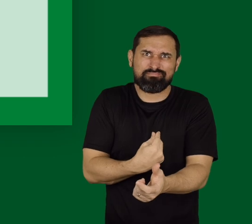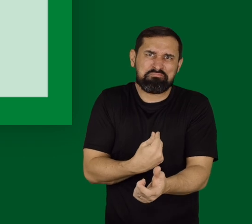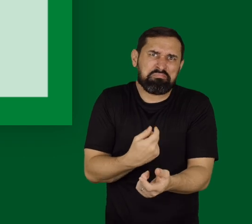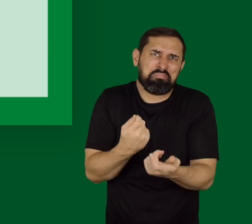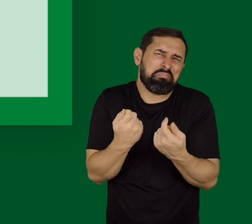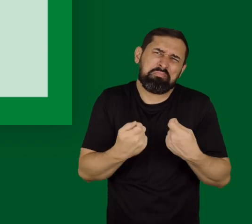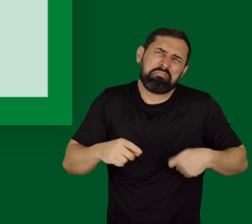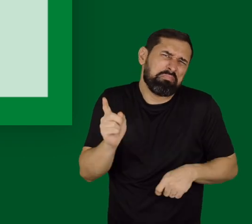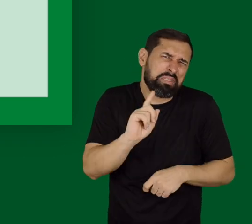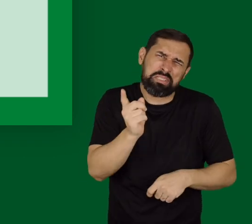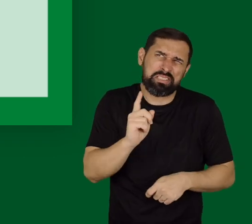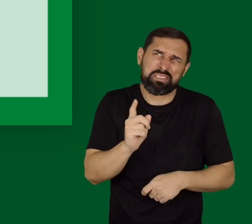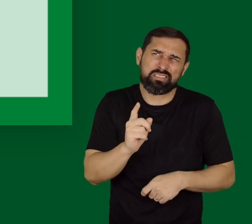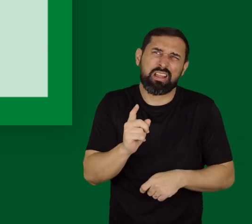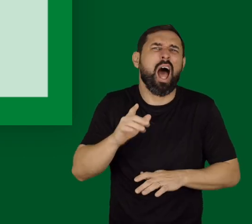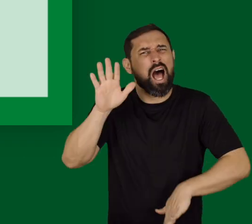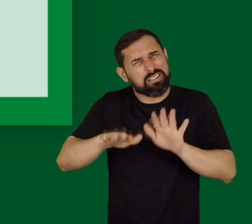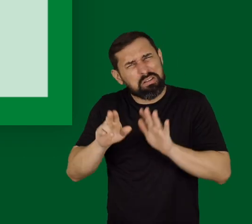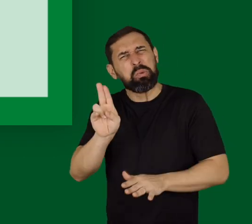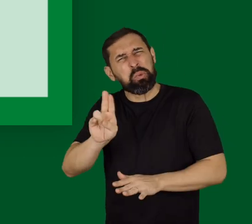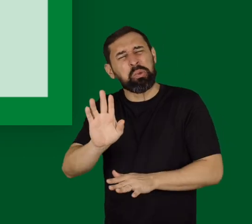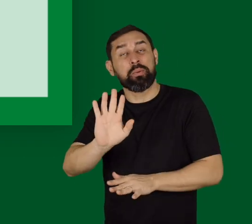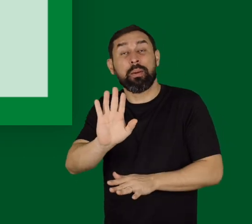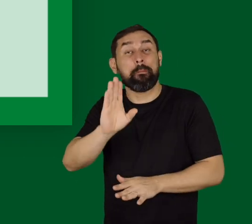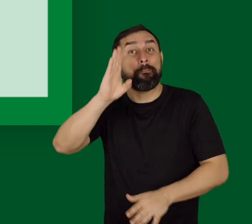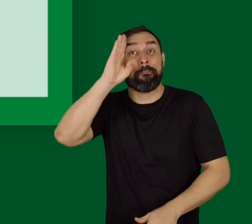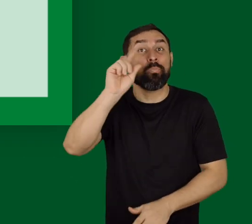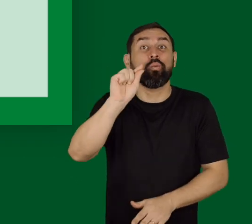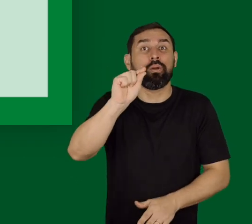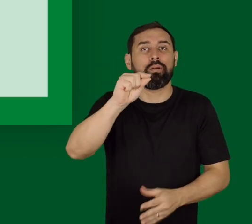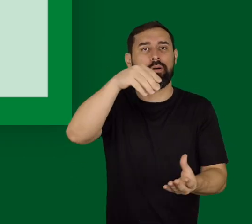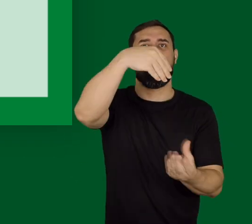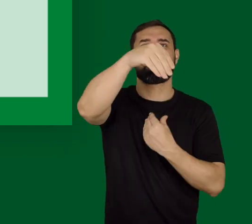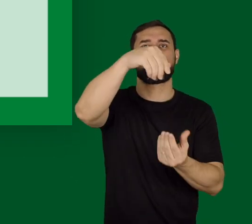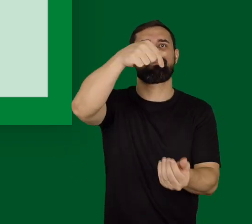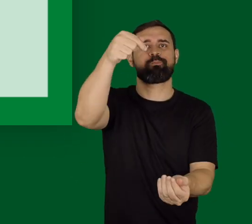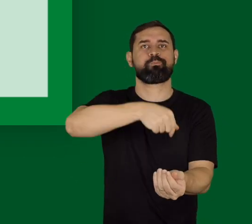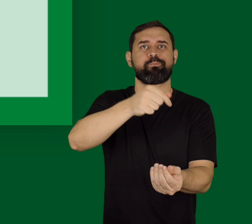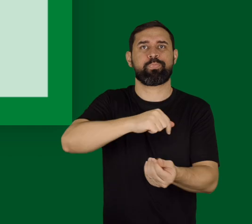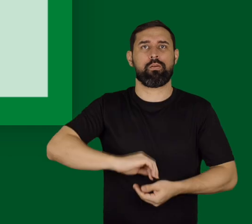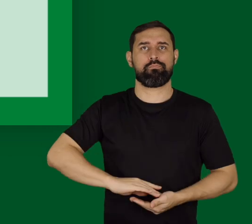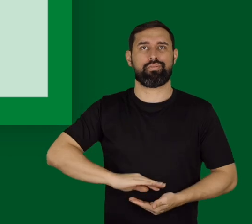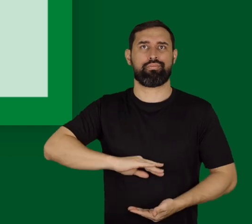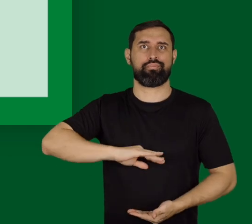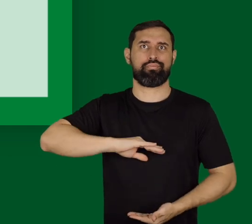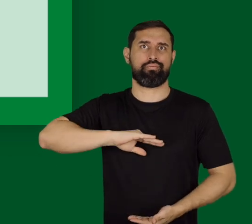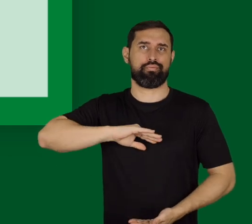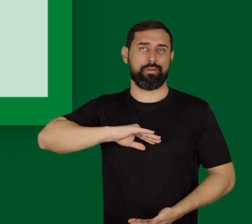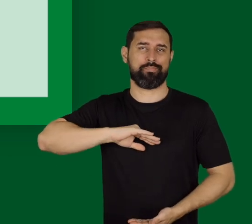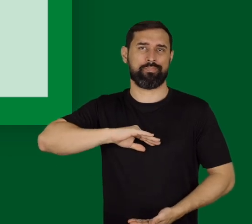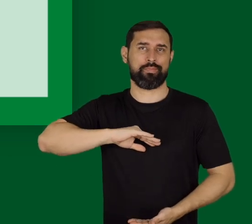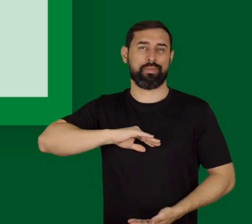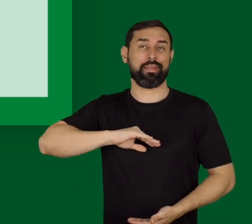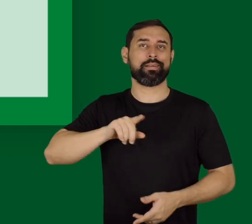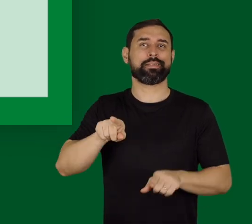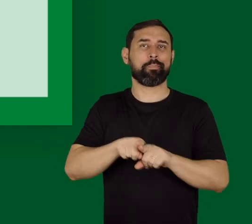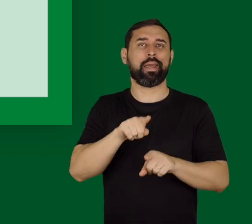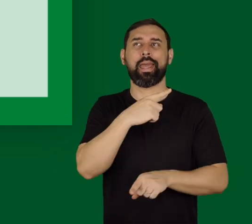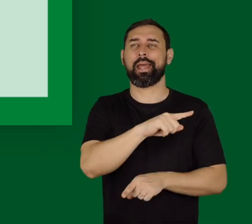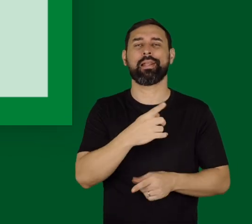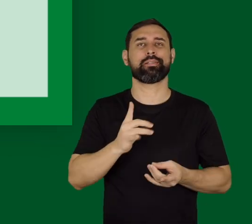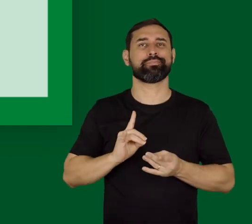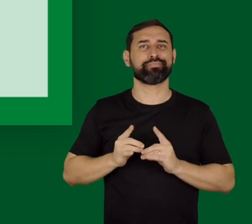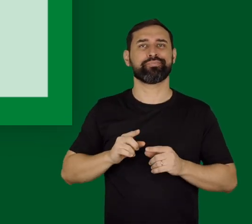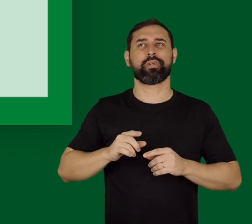mas geralmente esse choque hipovolêmico ele vai ser tratado basicamente com reposição. Tem que lembrar que esse paciente